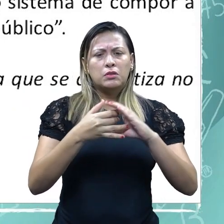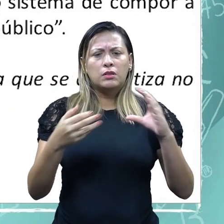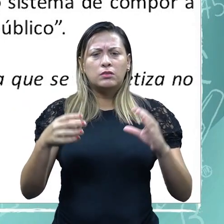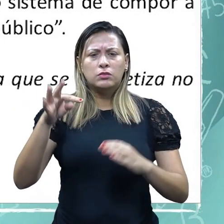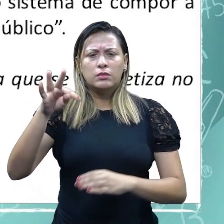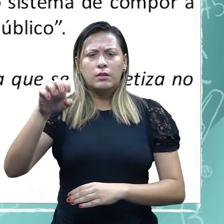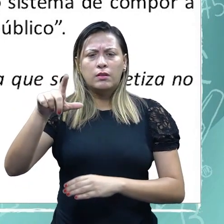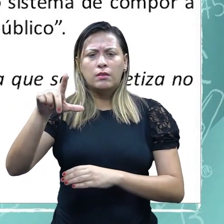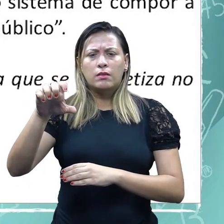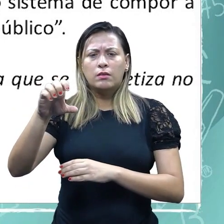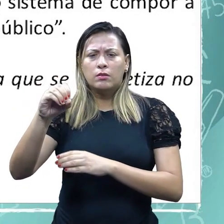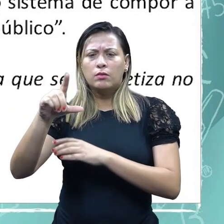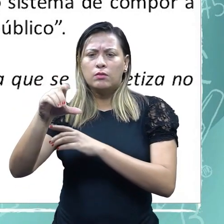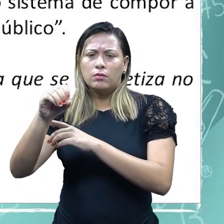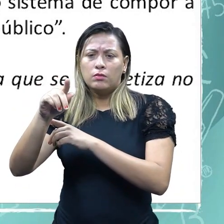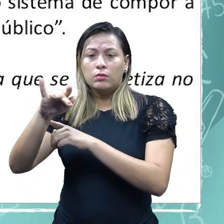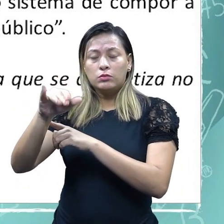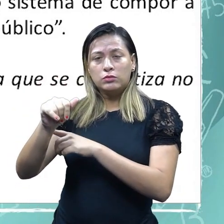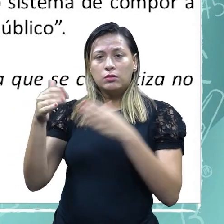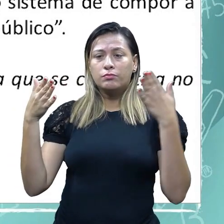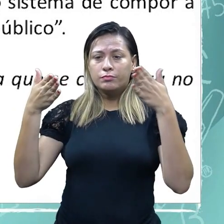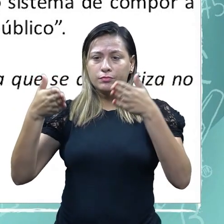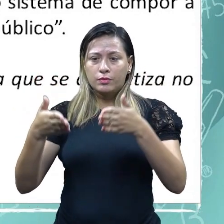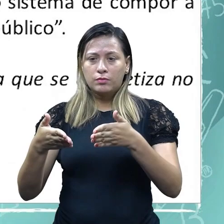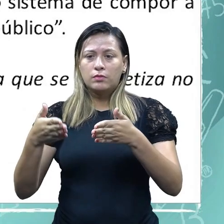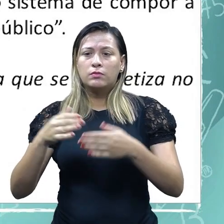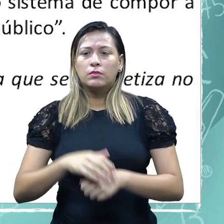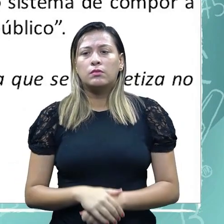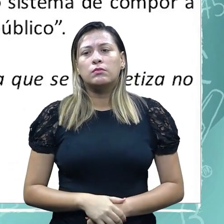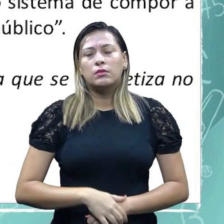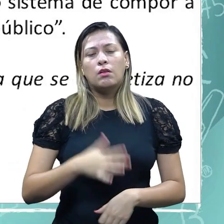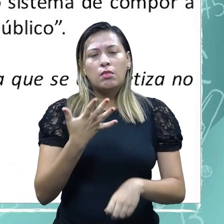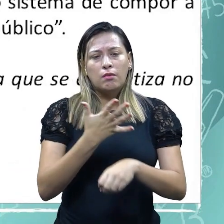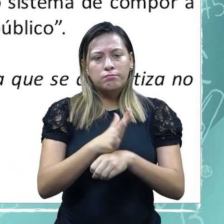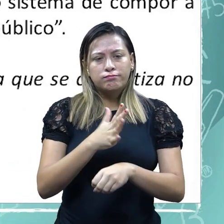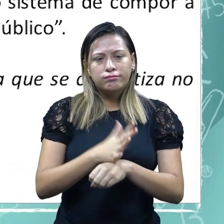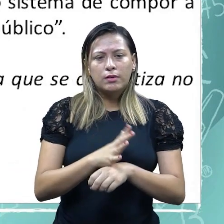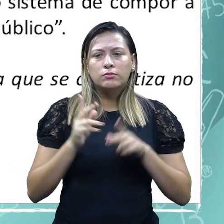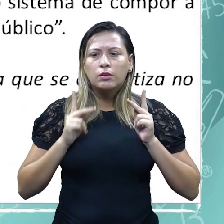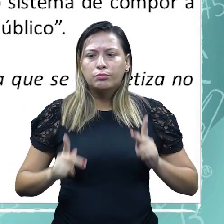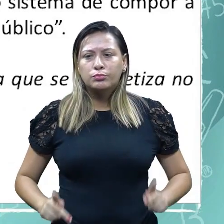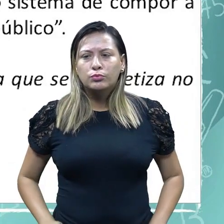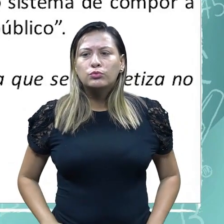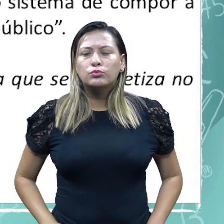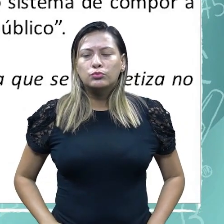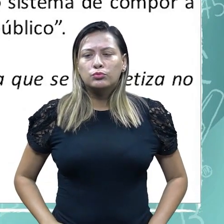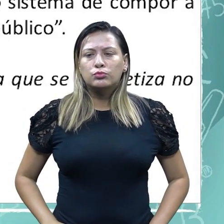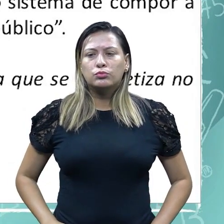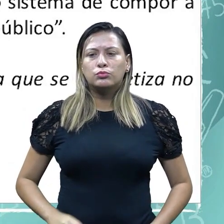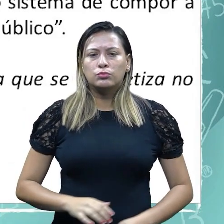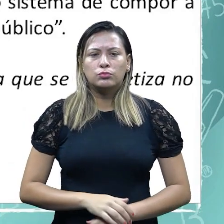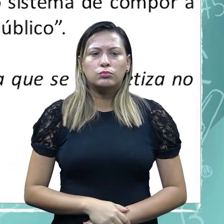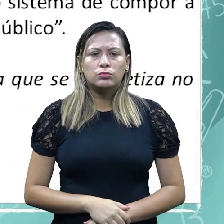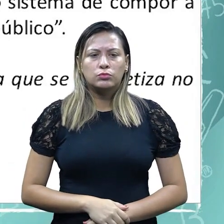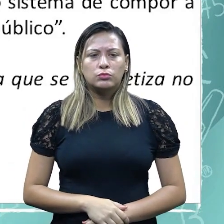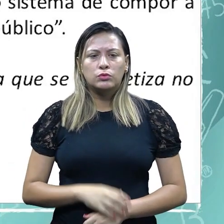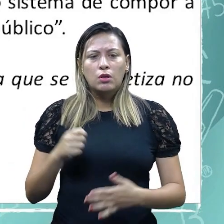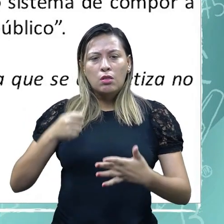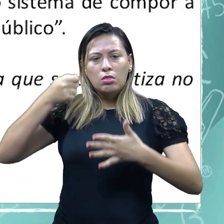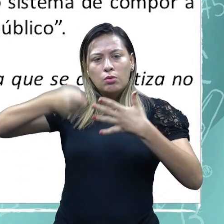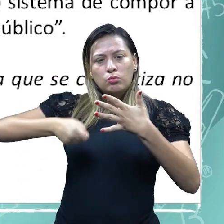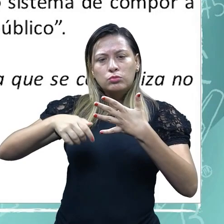voltada para quê? Para a finalidade do exercício da função jurisdicional, aonde? Dentro do